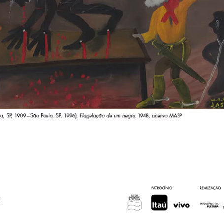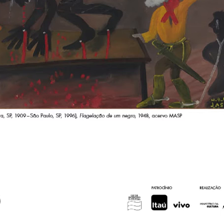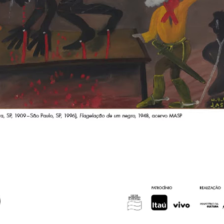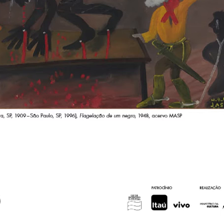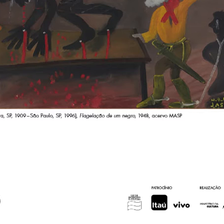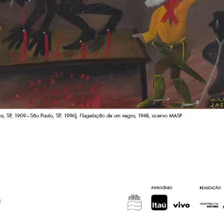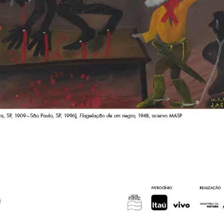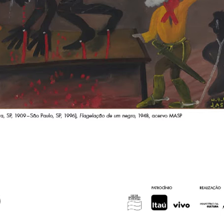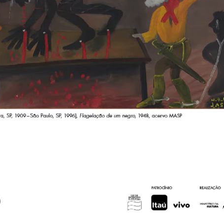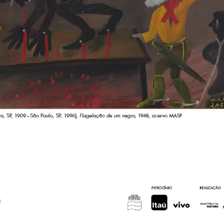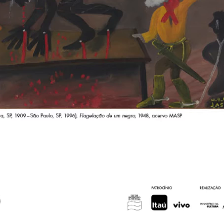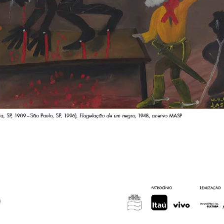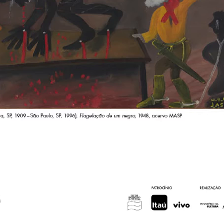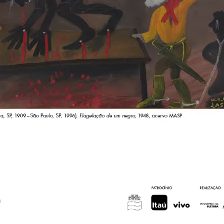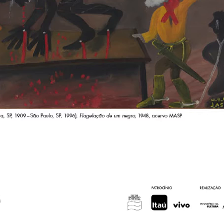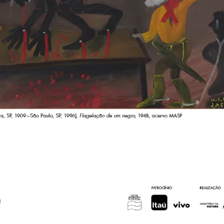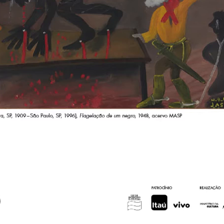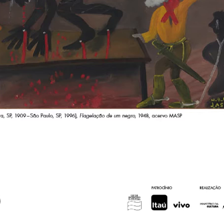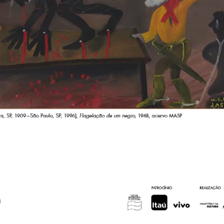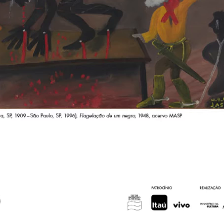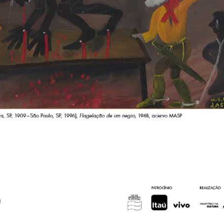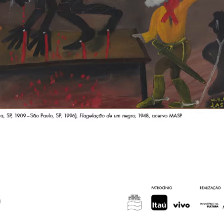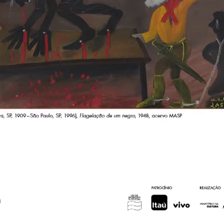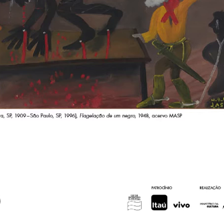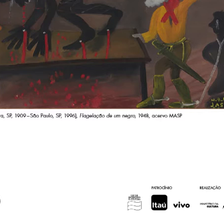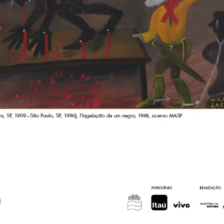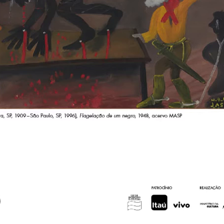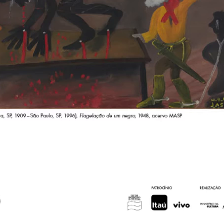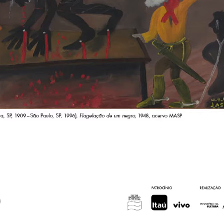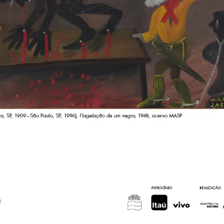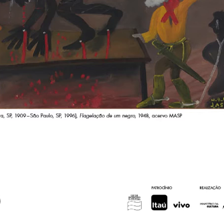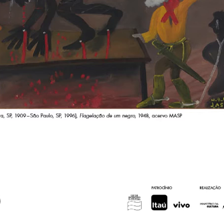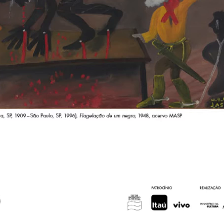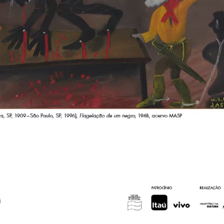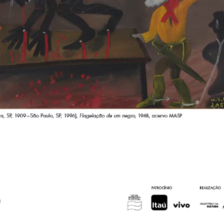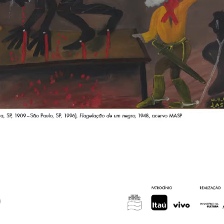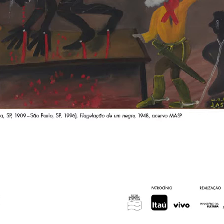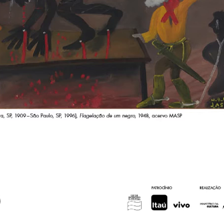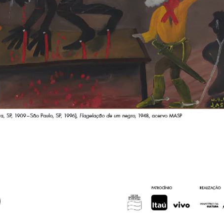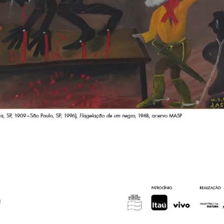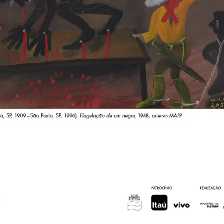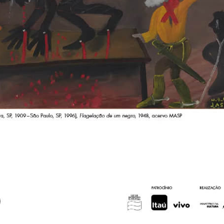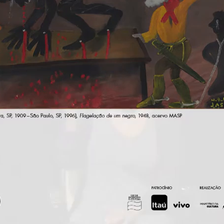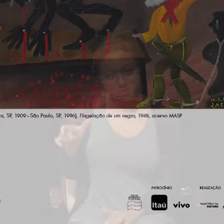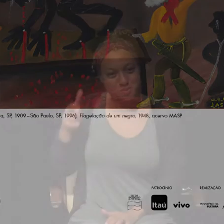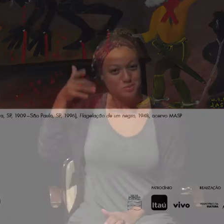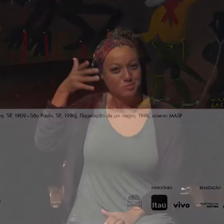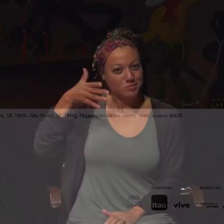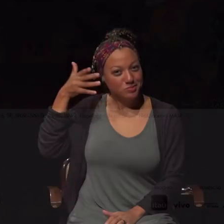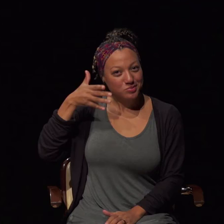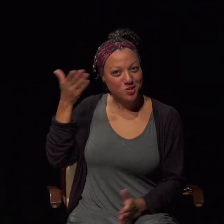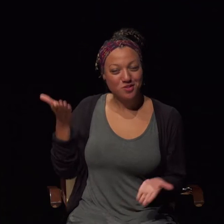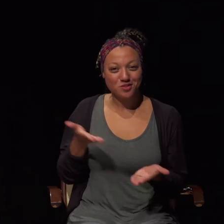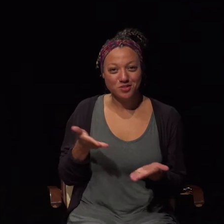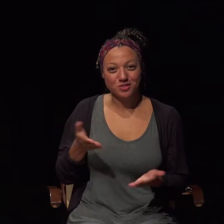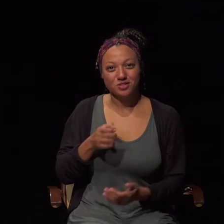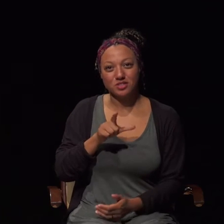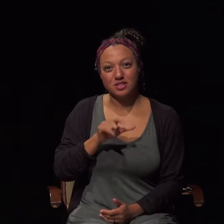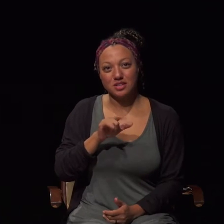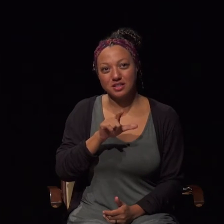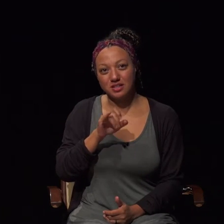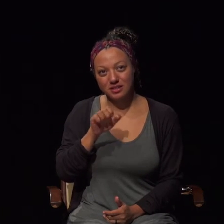esse dia de discussões quero apresentar a nossa conferencista de hoje A Lília